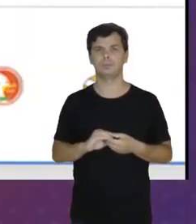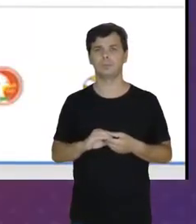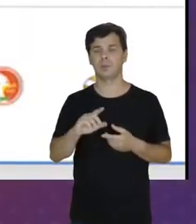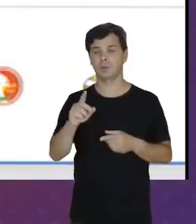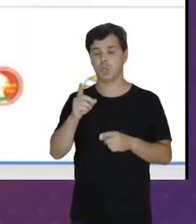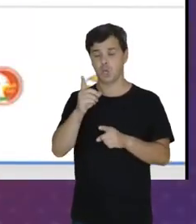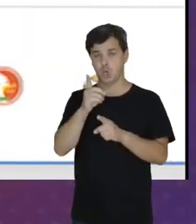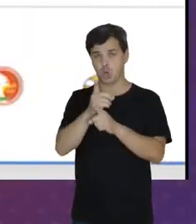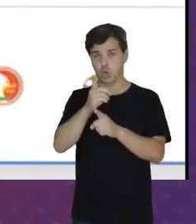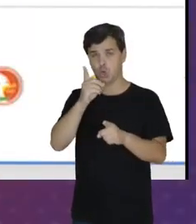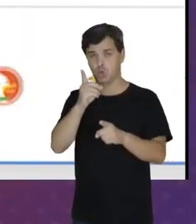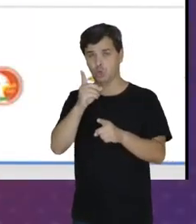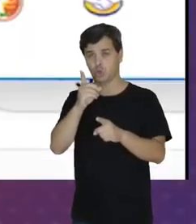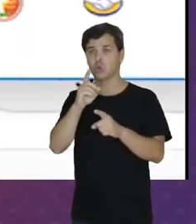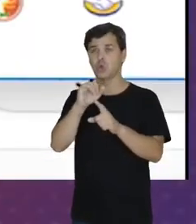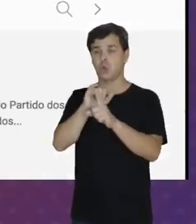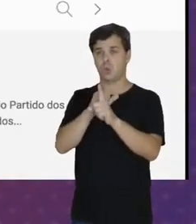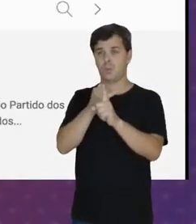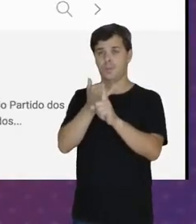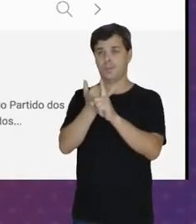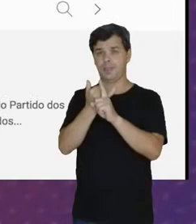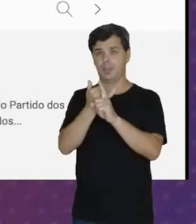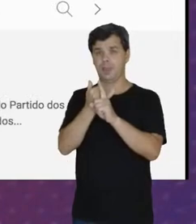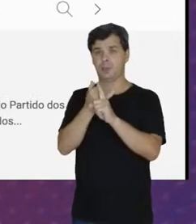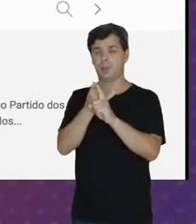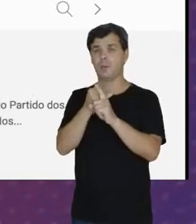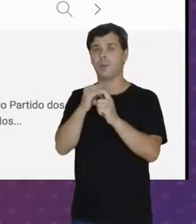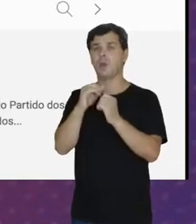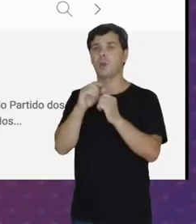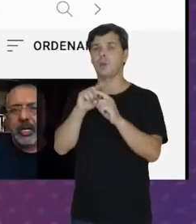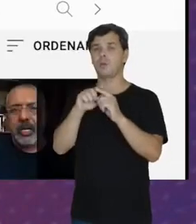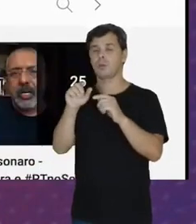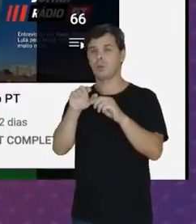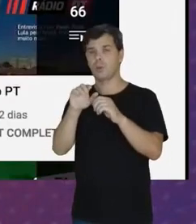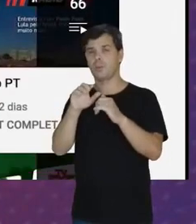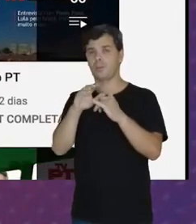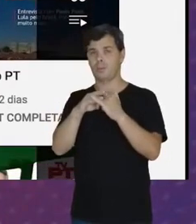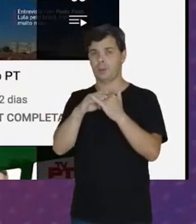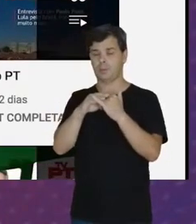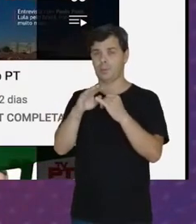Você encontra todos os nossos programas na playlist TV Elas por Elas Formação